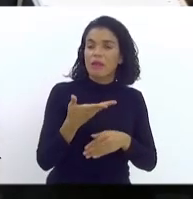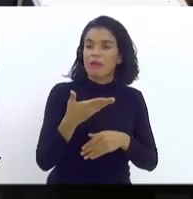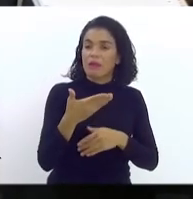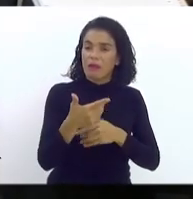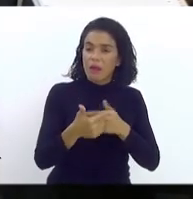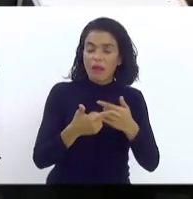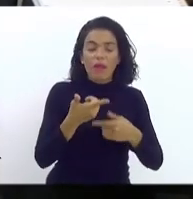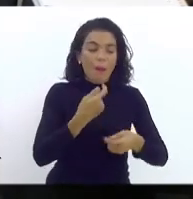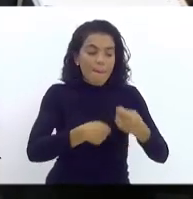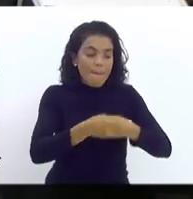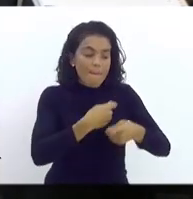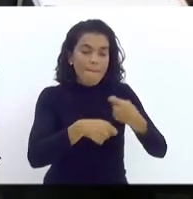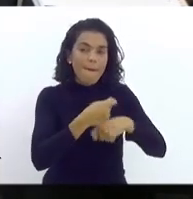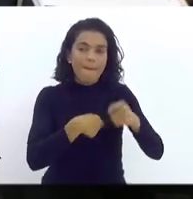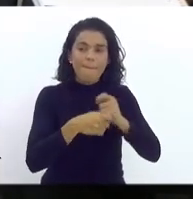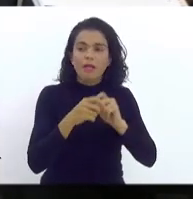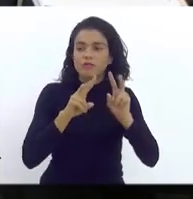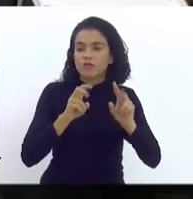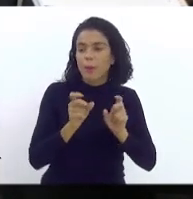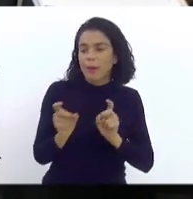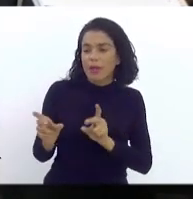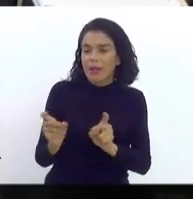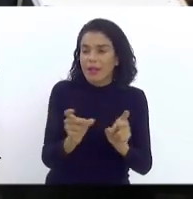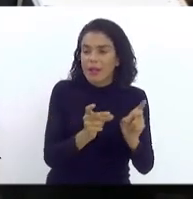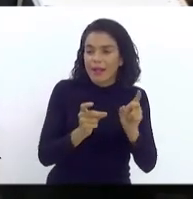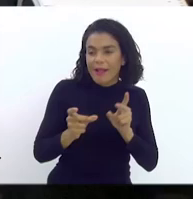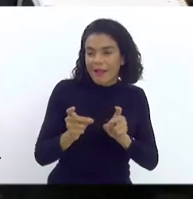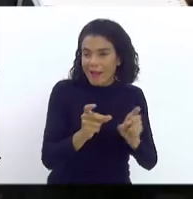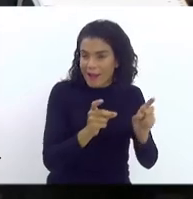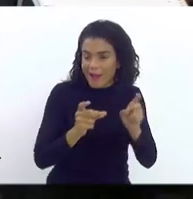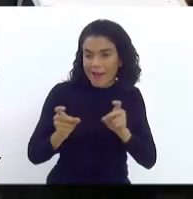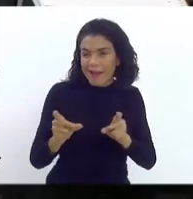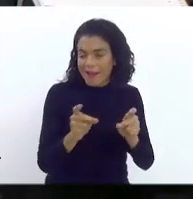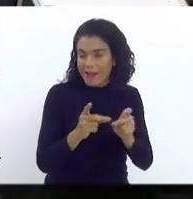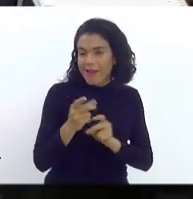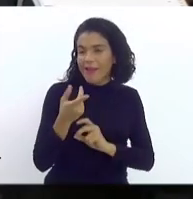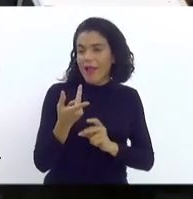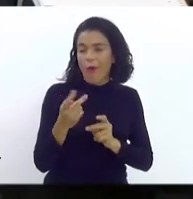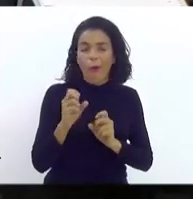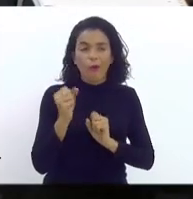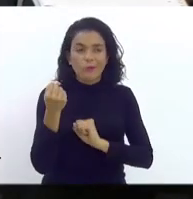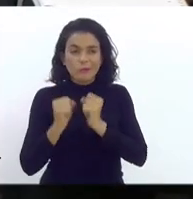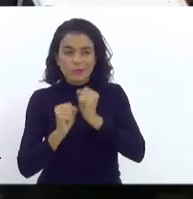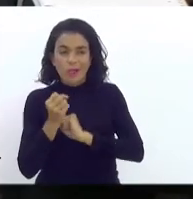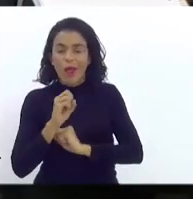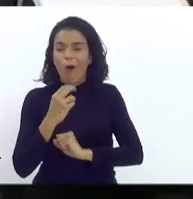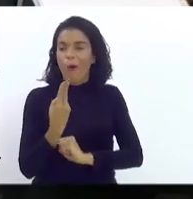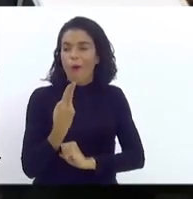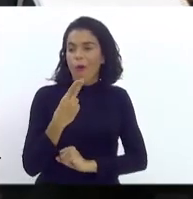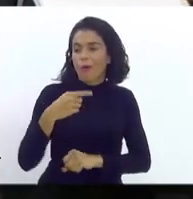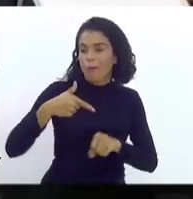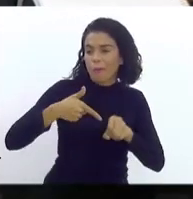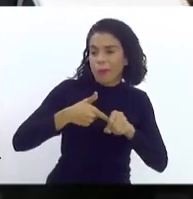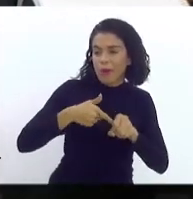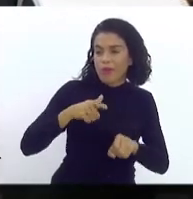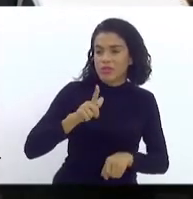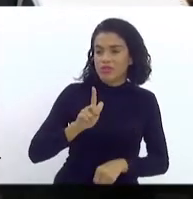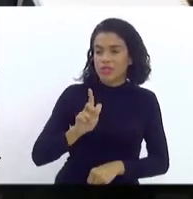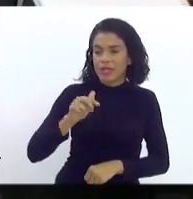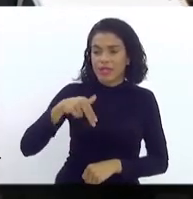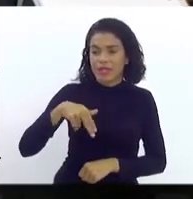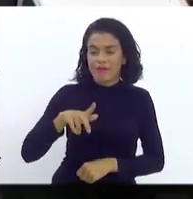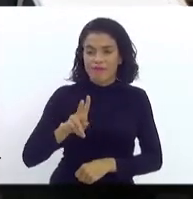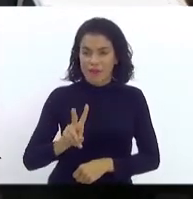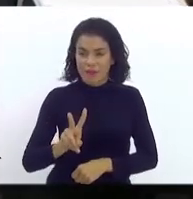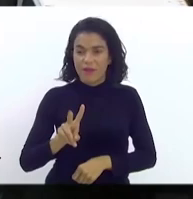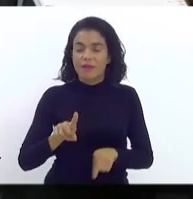de comercial, que trata de qualquer atividade da empresa, tanto industrial como GNV. E temos uma área técnica, que